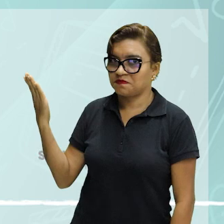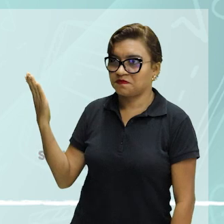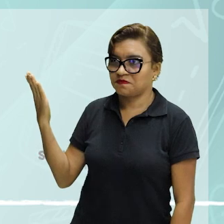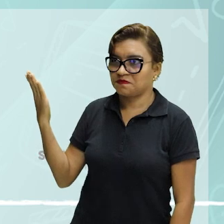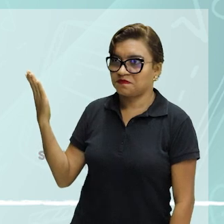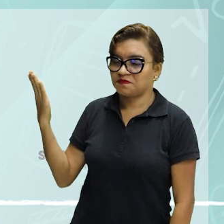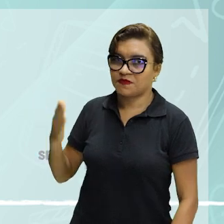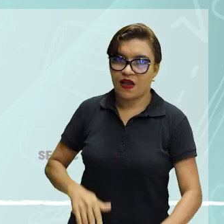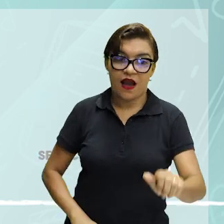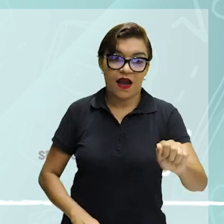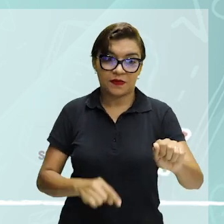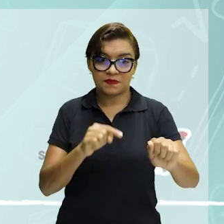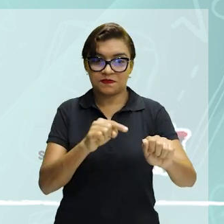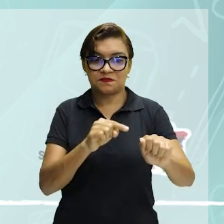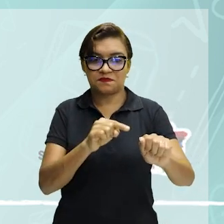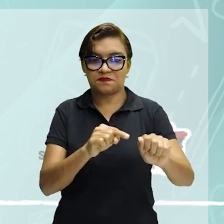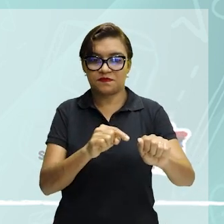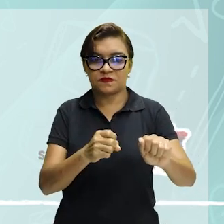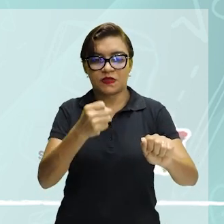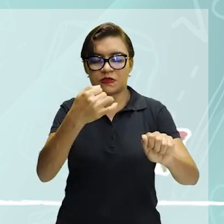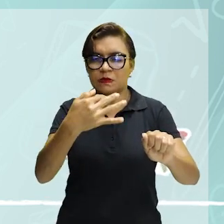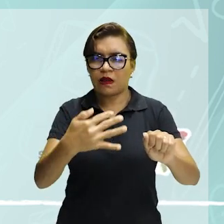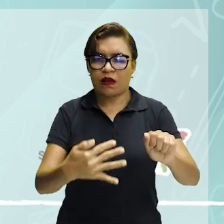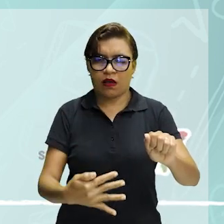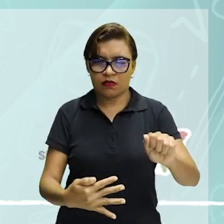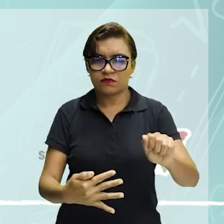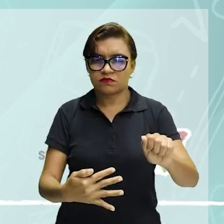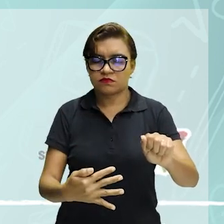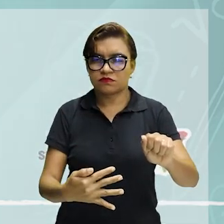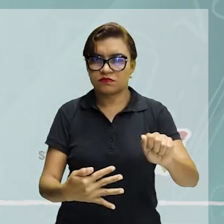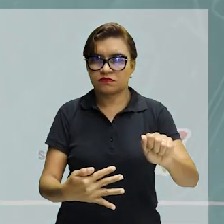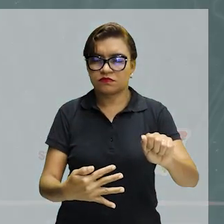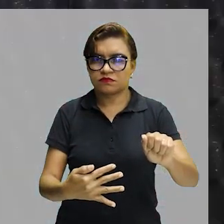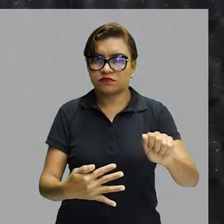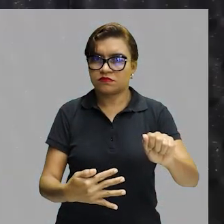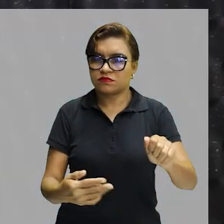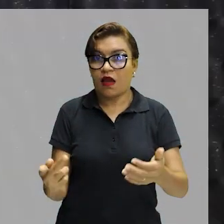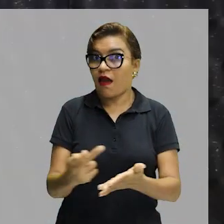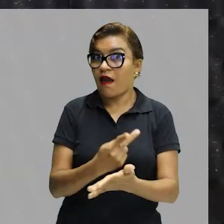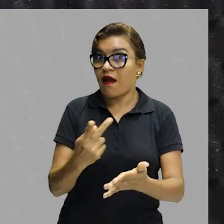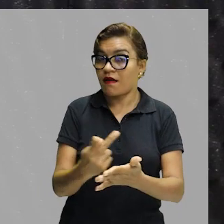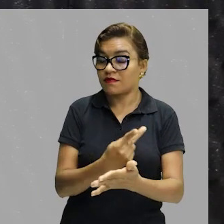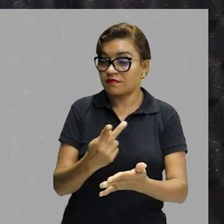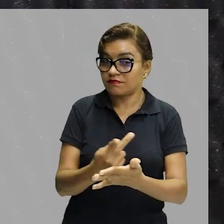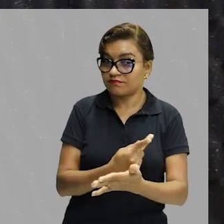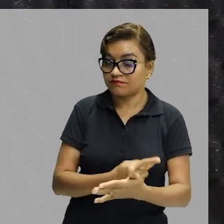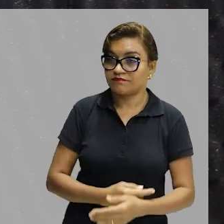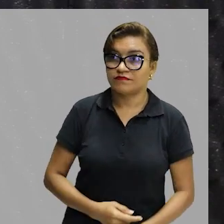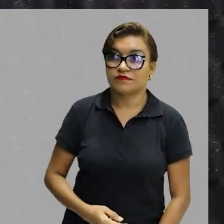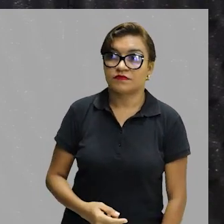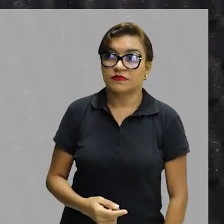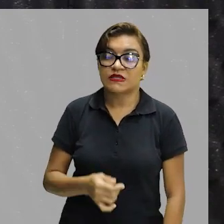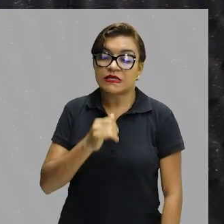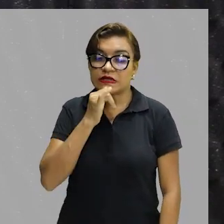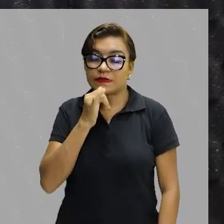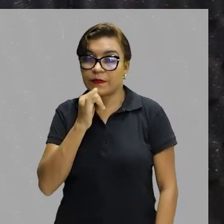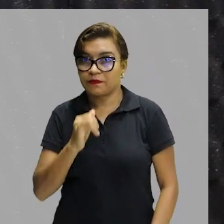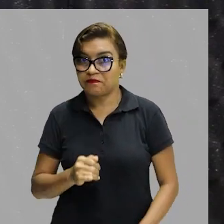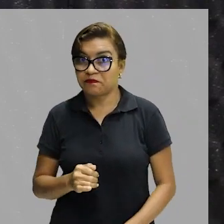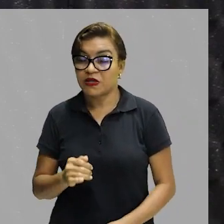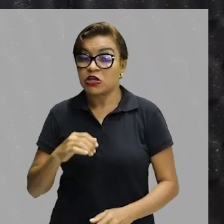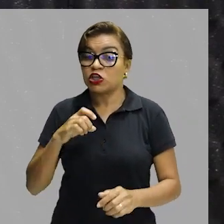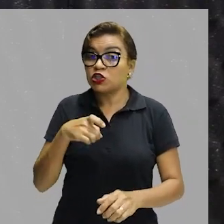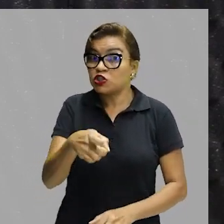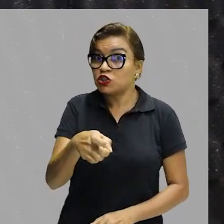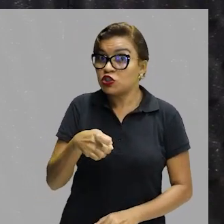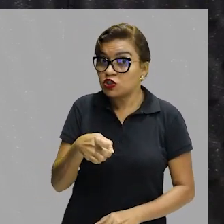2A, X será da família 1A. Não está correto. Olha só, como X tem um